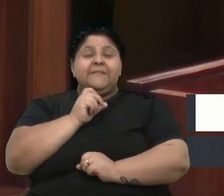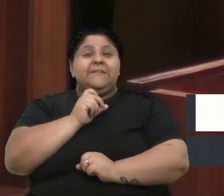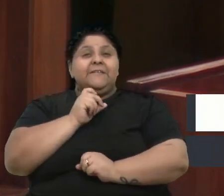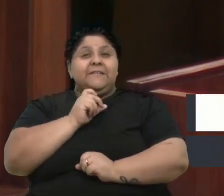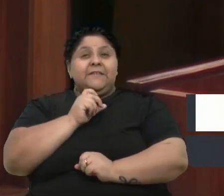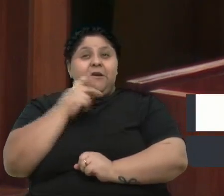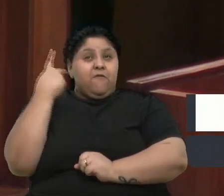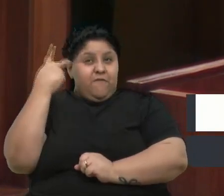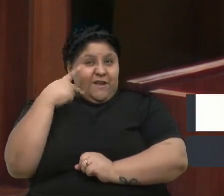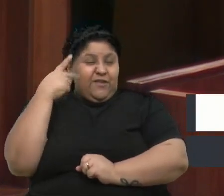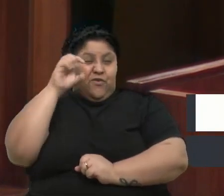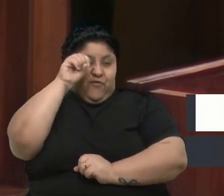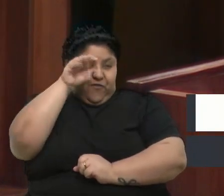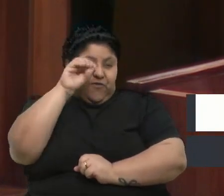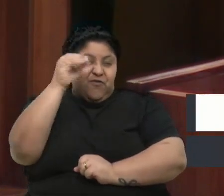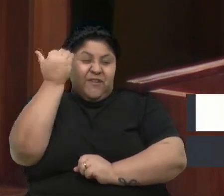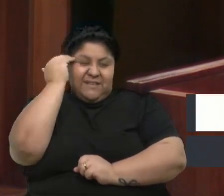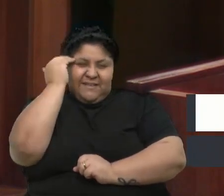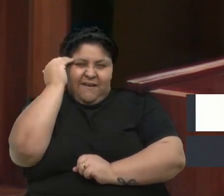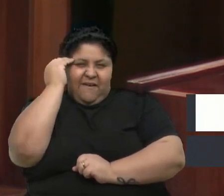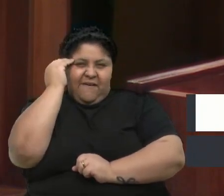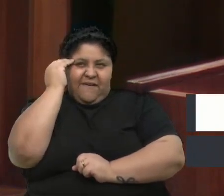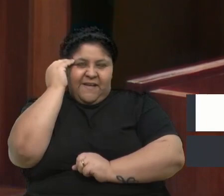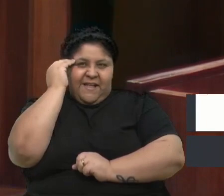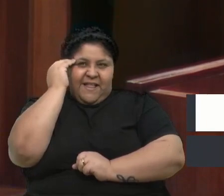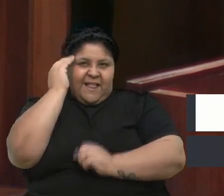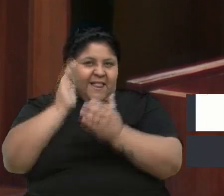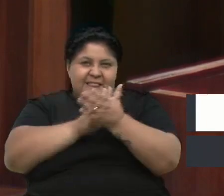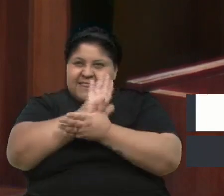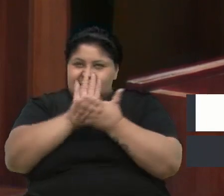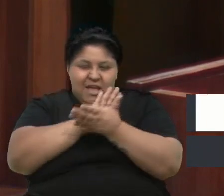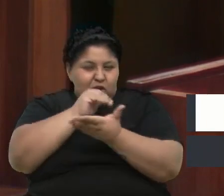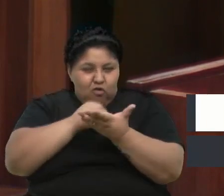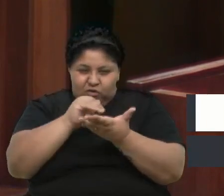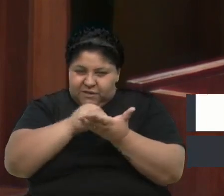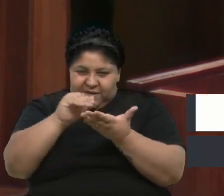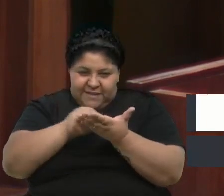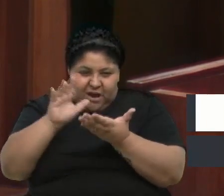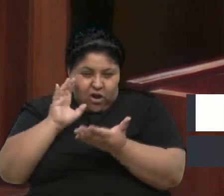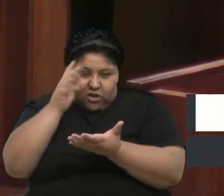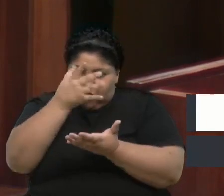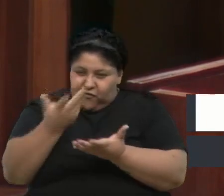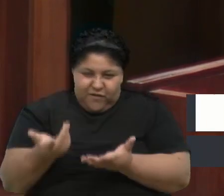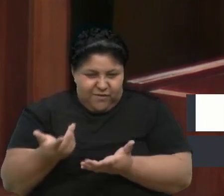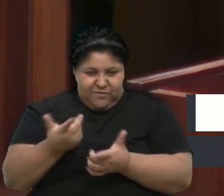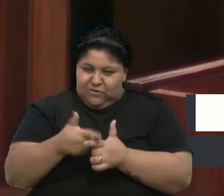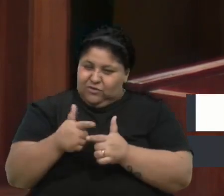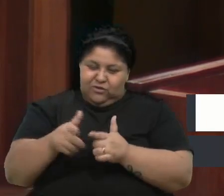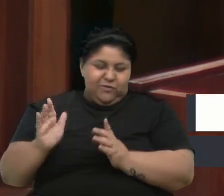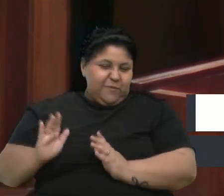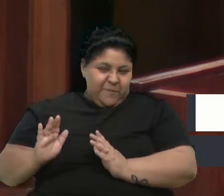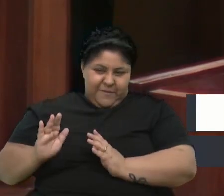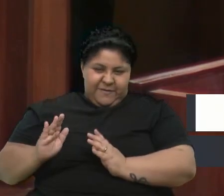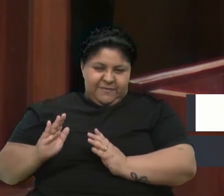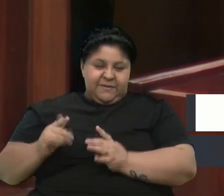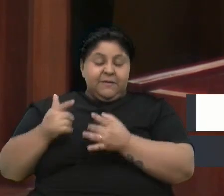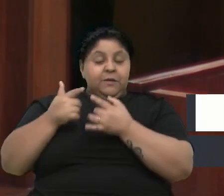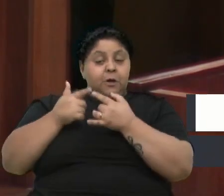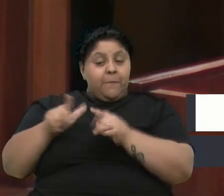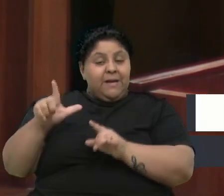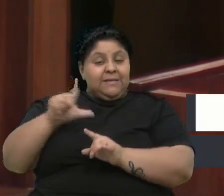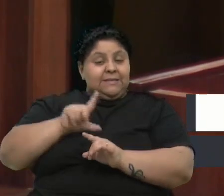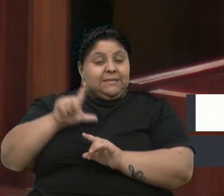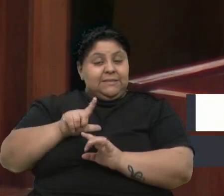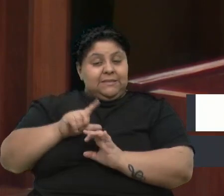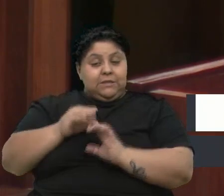sabe que quase nenhum secretário vai resolver. O secretário Renato também, o vereador Renato já foi secretário de Habitação. Mas há um empenho